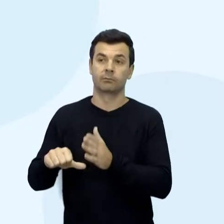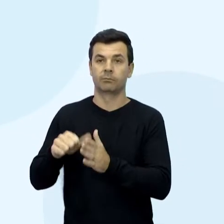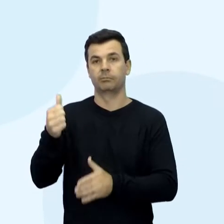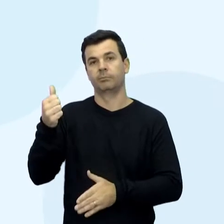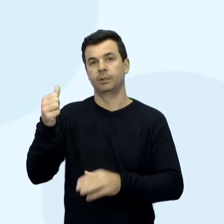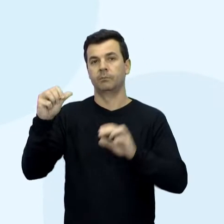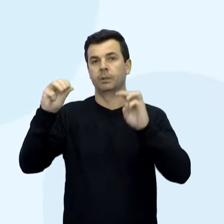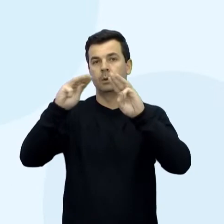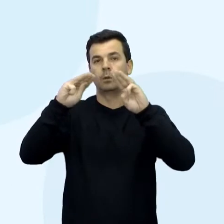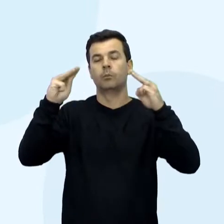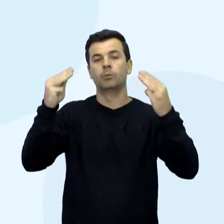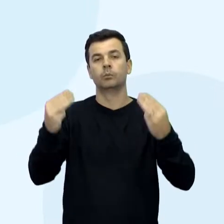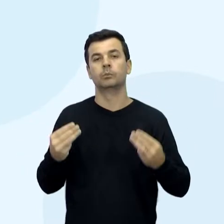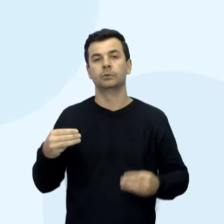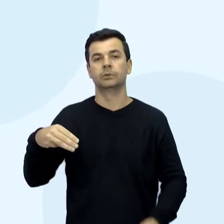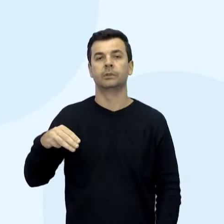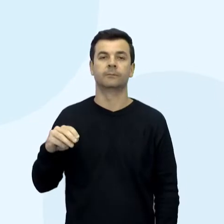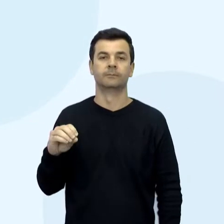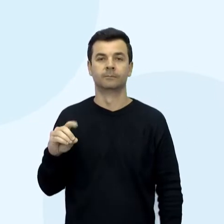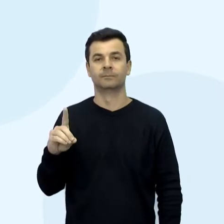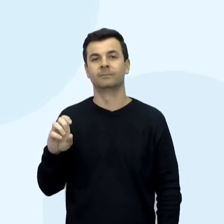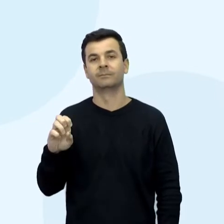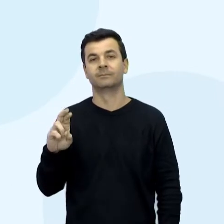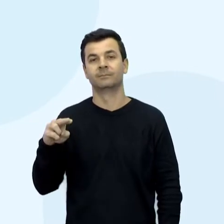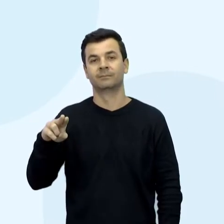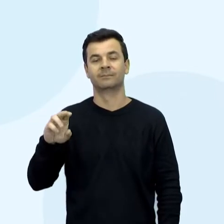museu moderno, tá? Que aí